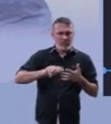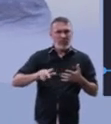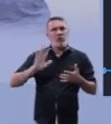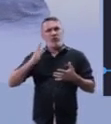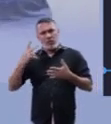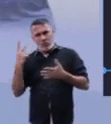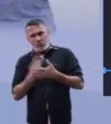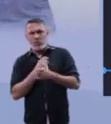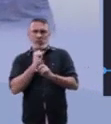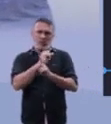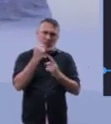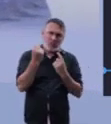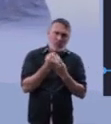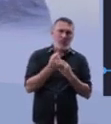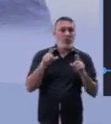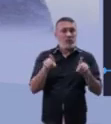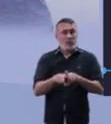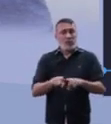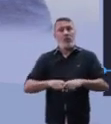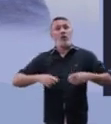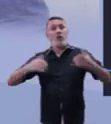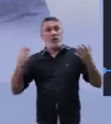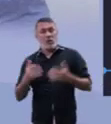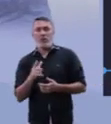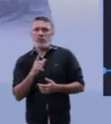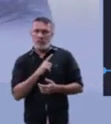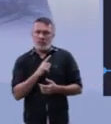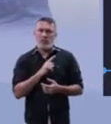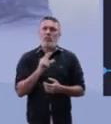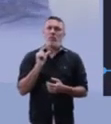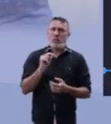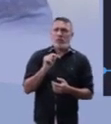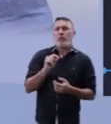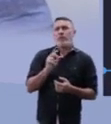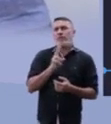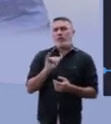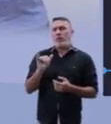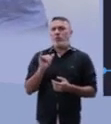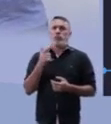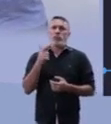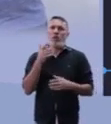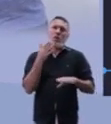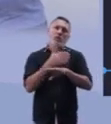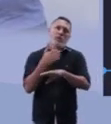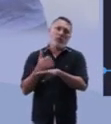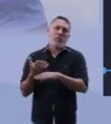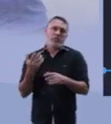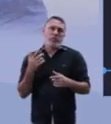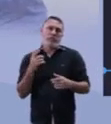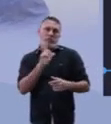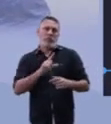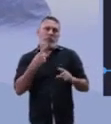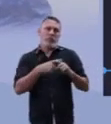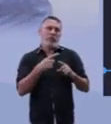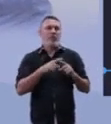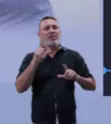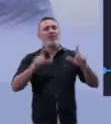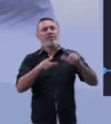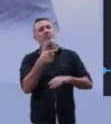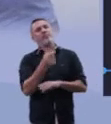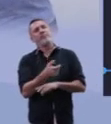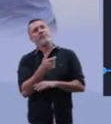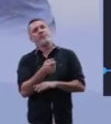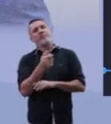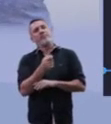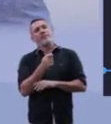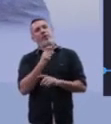falar que isso já acontecia na nossa sociedade e agora, né? É claro que eles não conseguem ter acesso a todo mundo, porque às vezes você liga